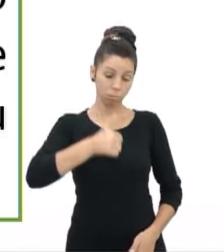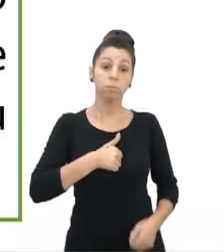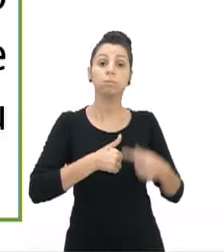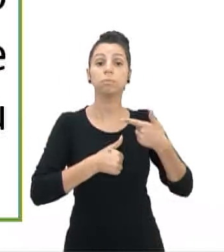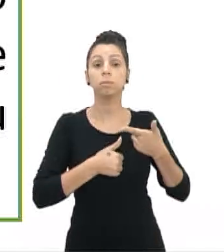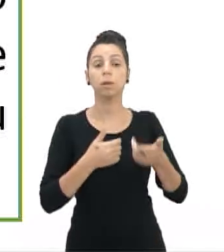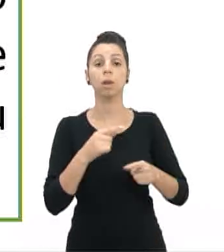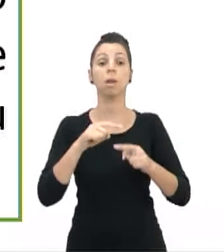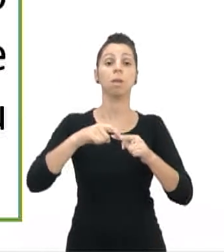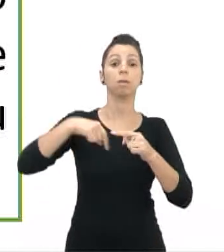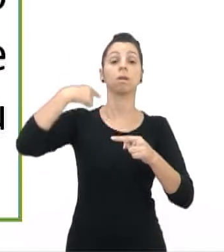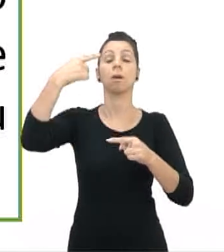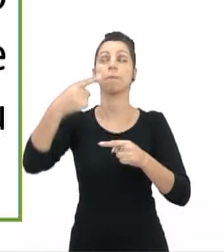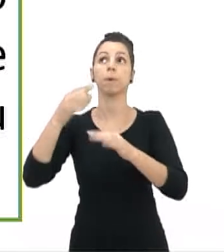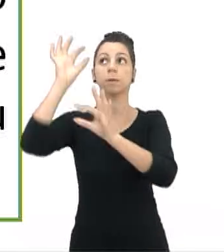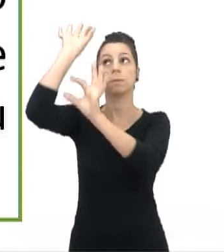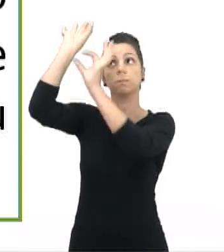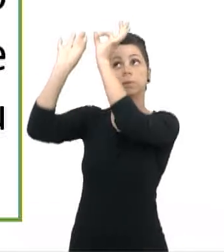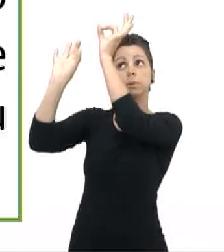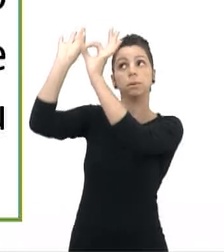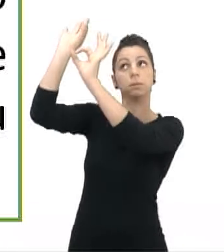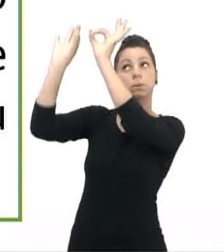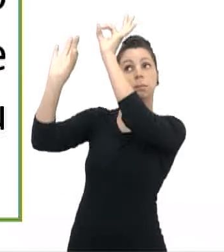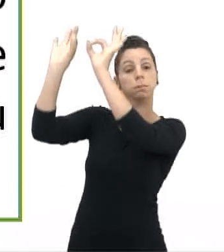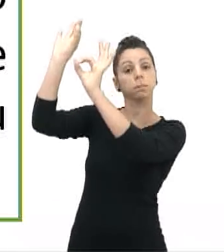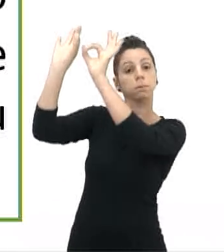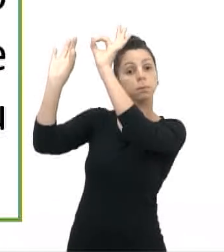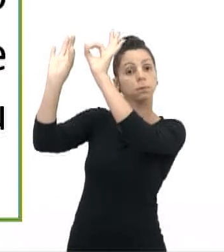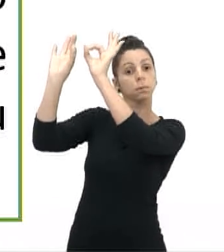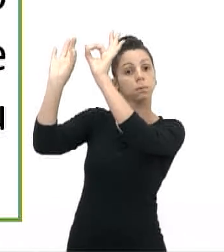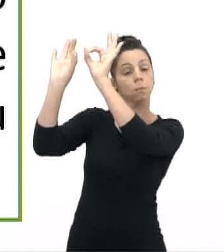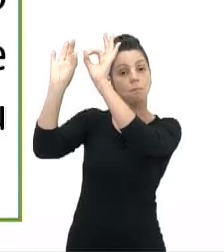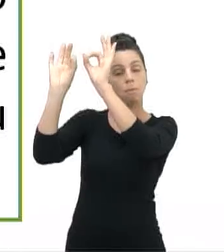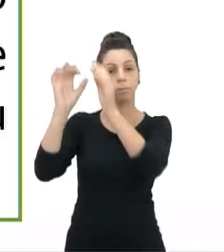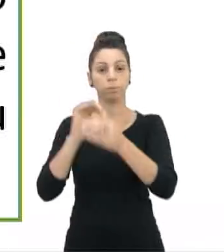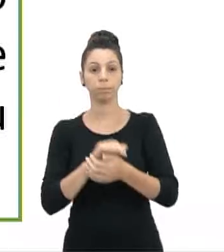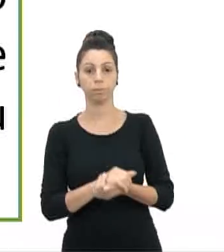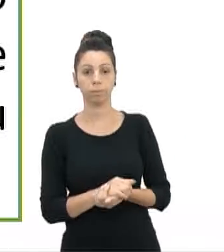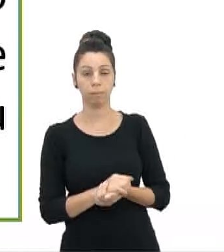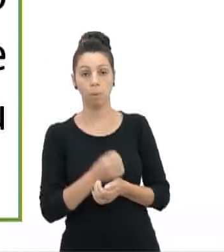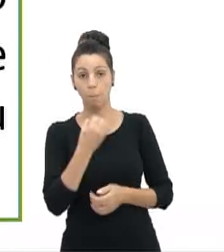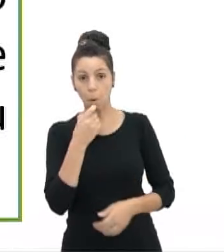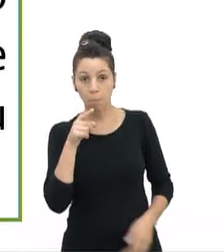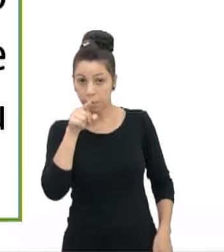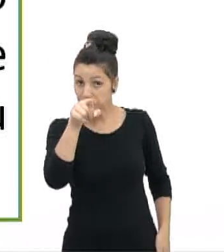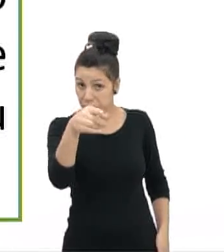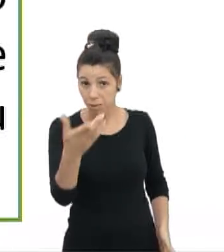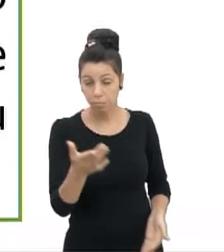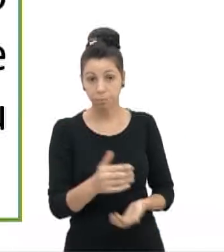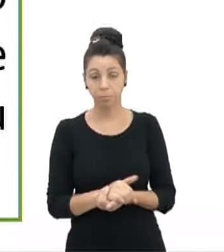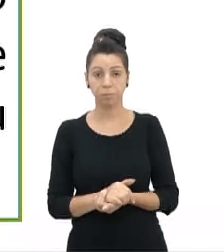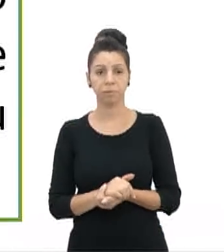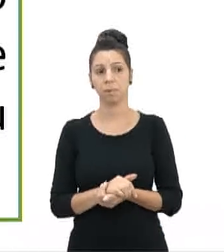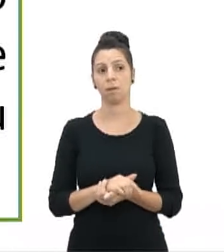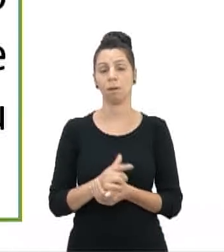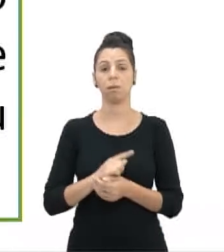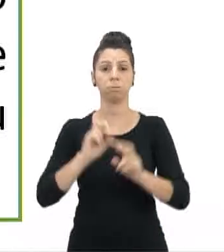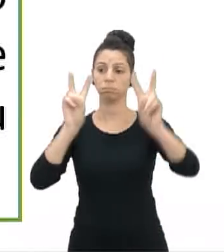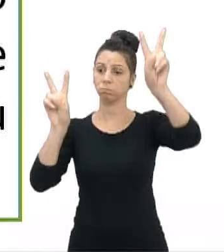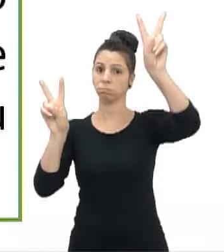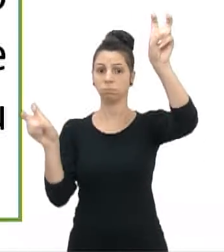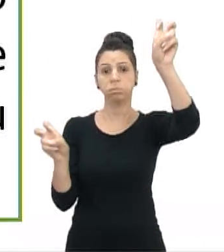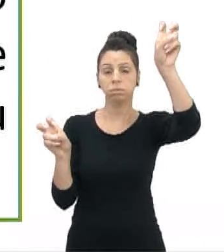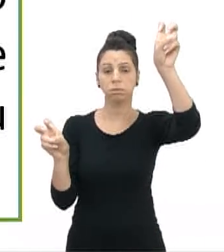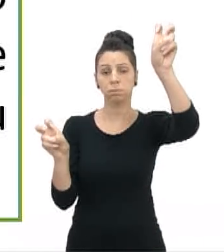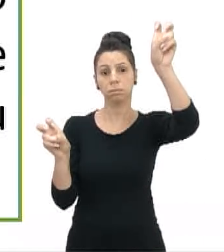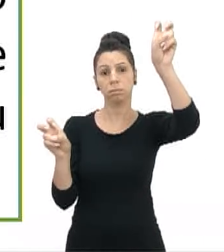procure reformular os seus pensamentos para o seu bem. Olha só, esse comentário, essa orientaçãozinha